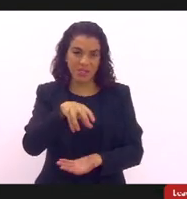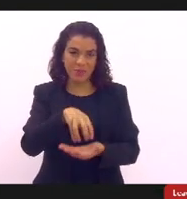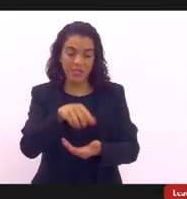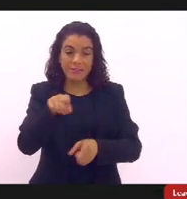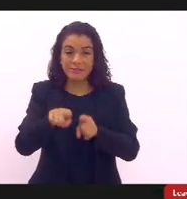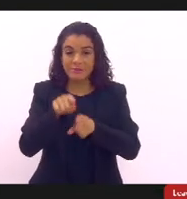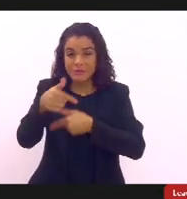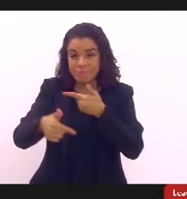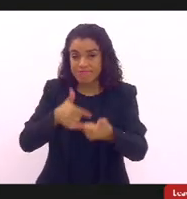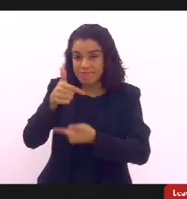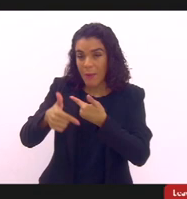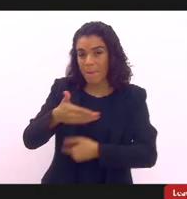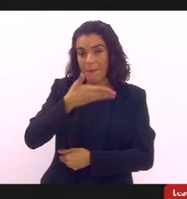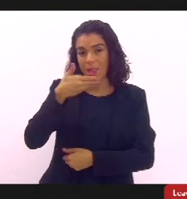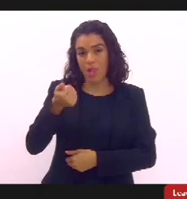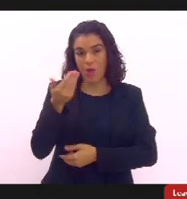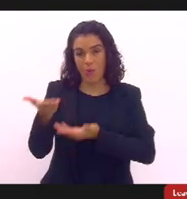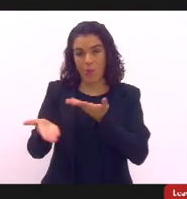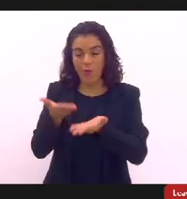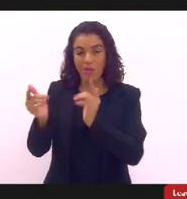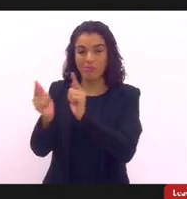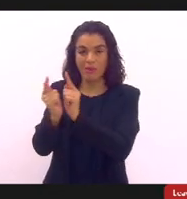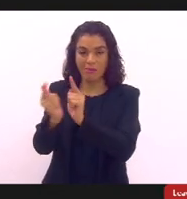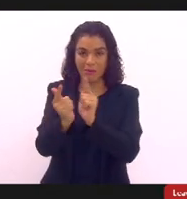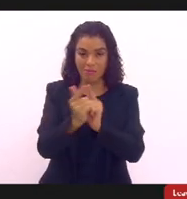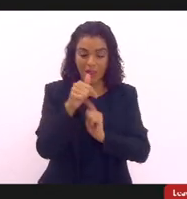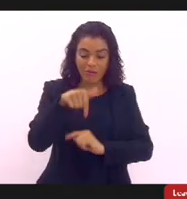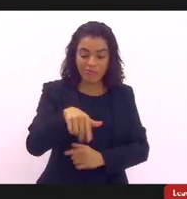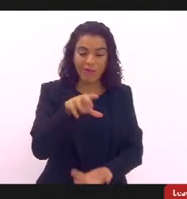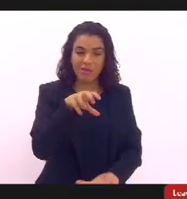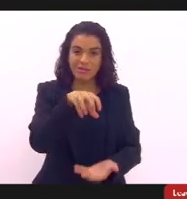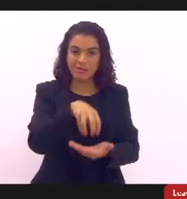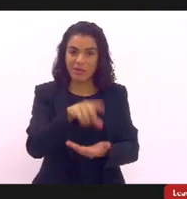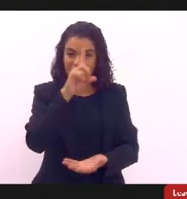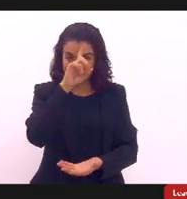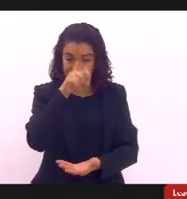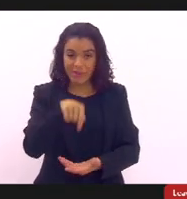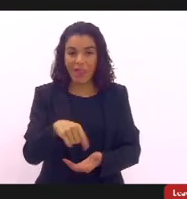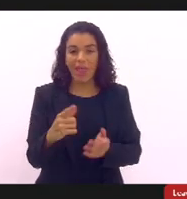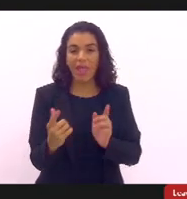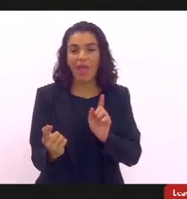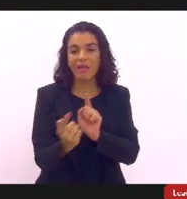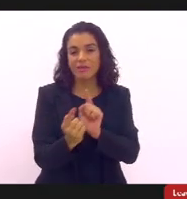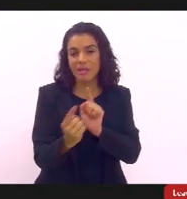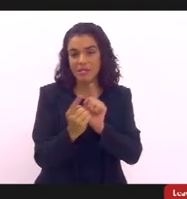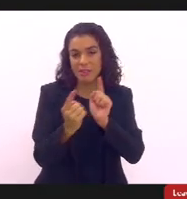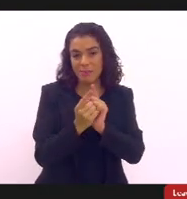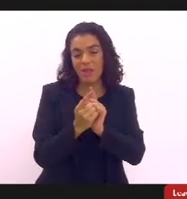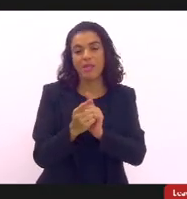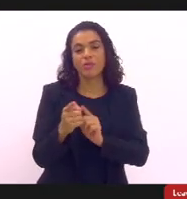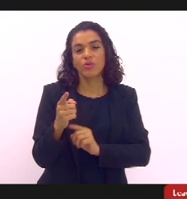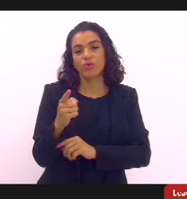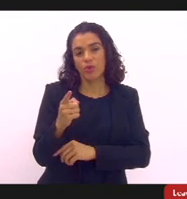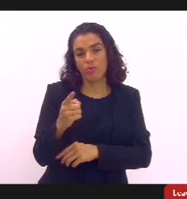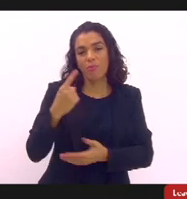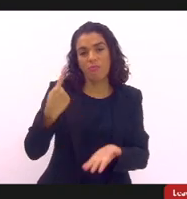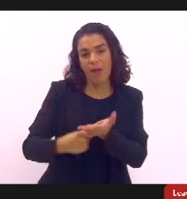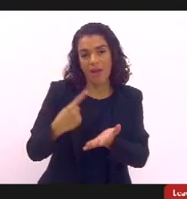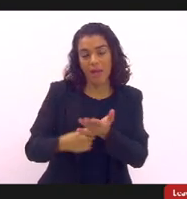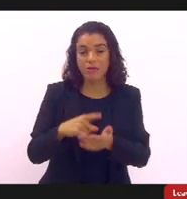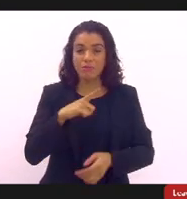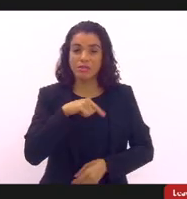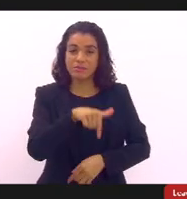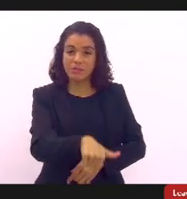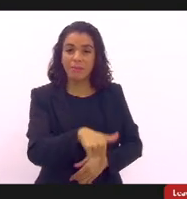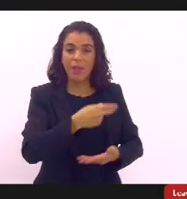melhor os atendimentos dessa unidade, porque ela é uma unidade que tem atendimento ambulatorial, mas ela também tem